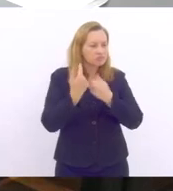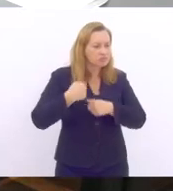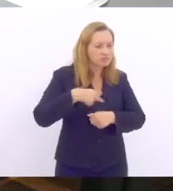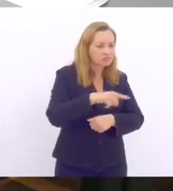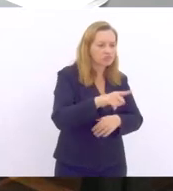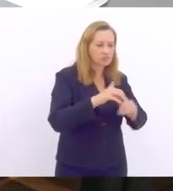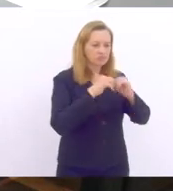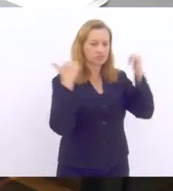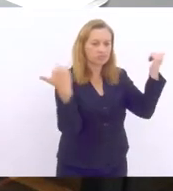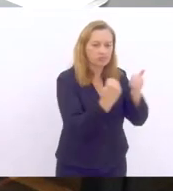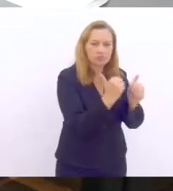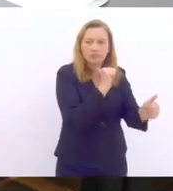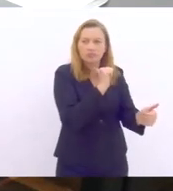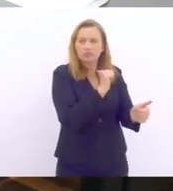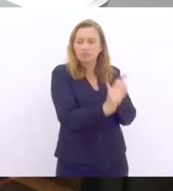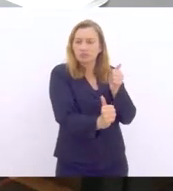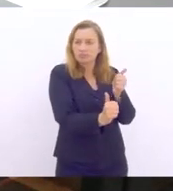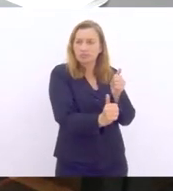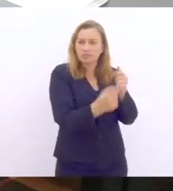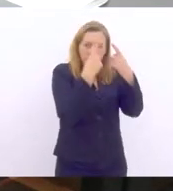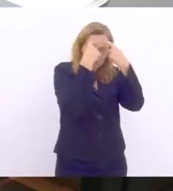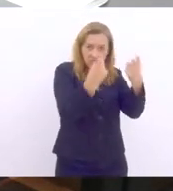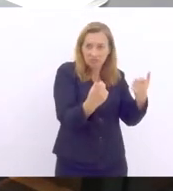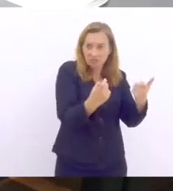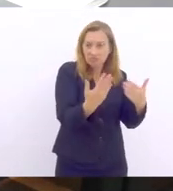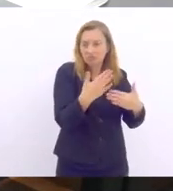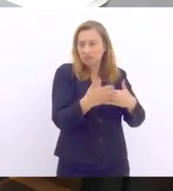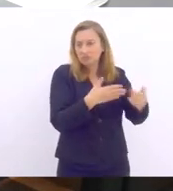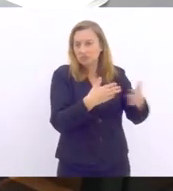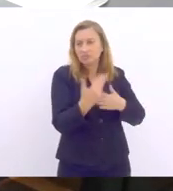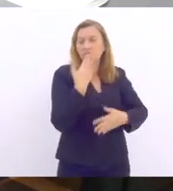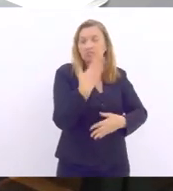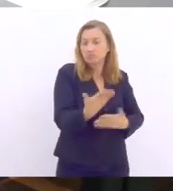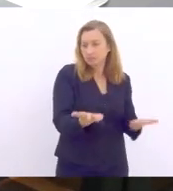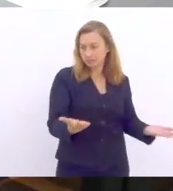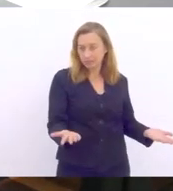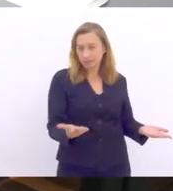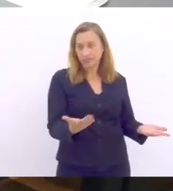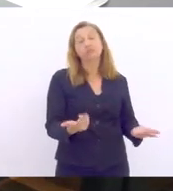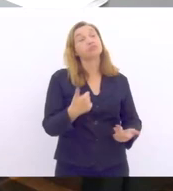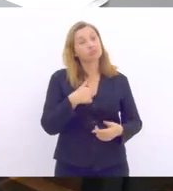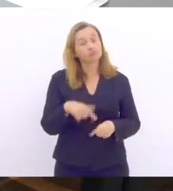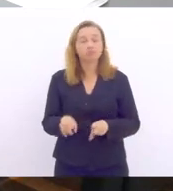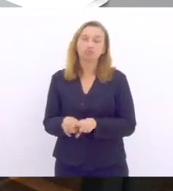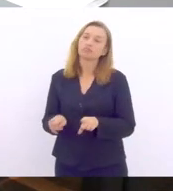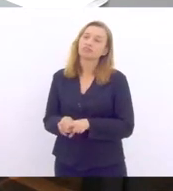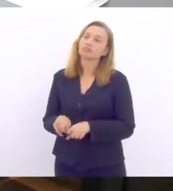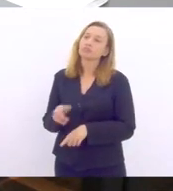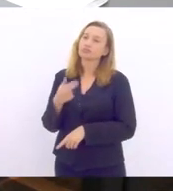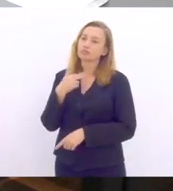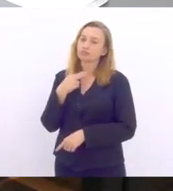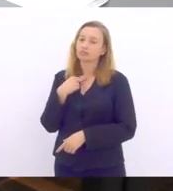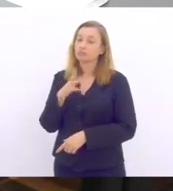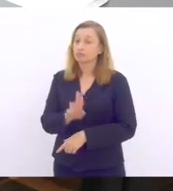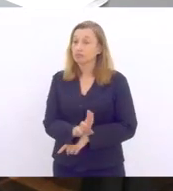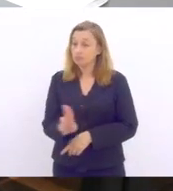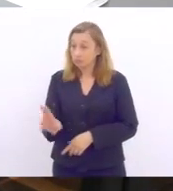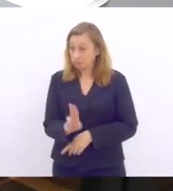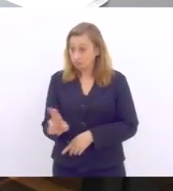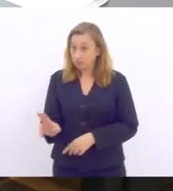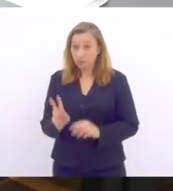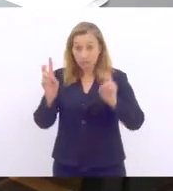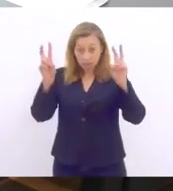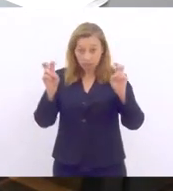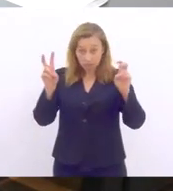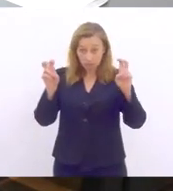e sofrer violência e sofrer qualquer tipo de agressão. Agora, eu também não posso, em nome dessa questão